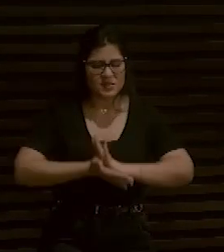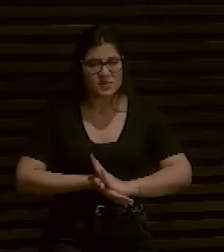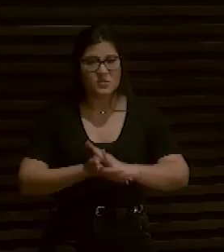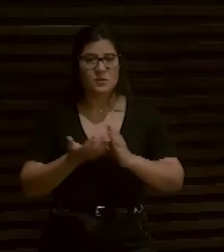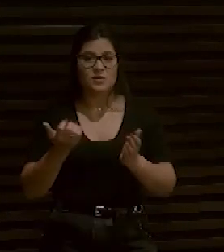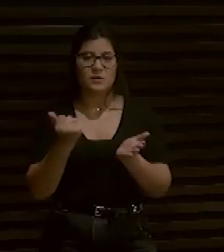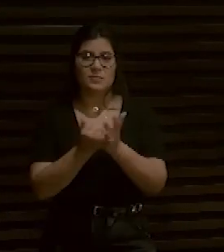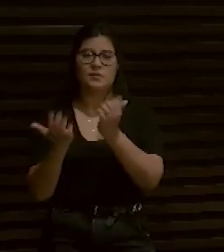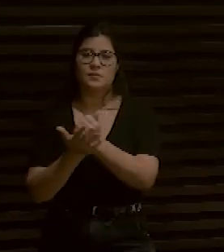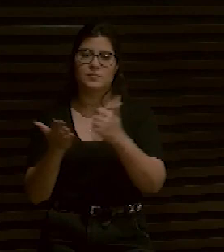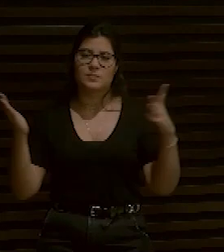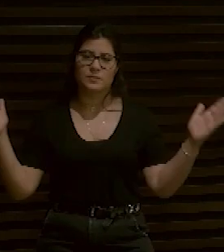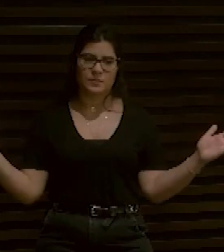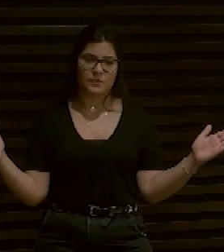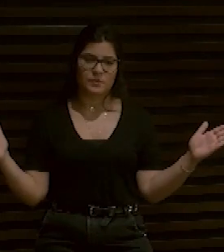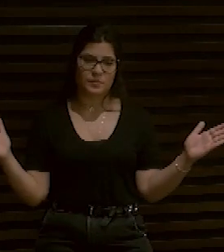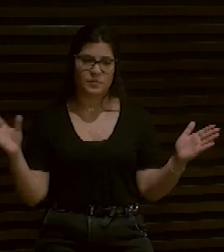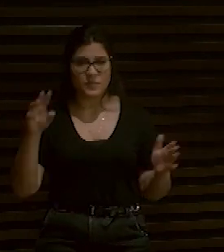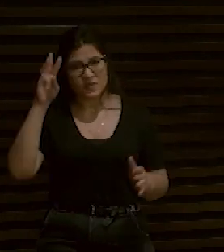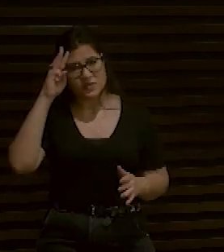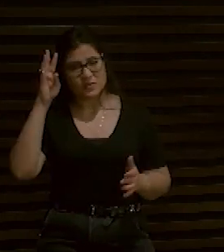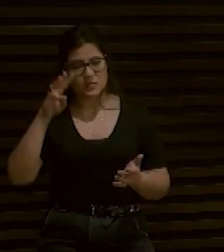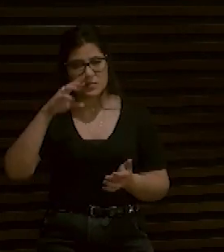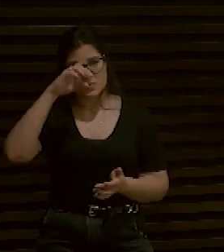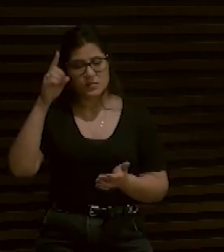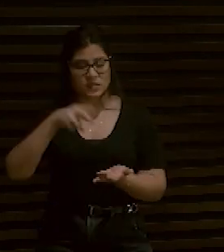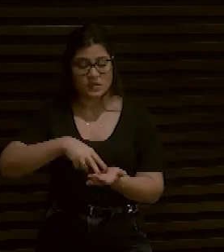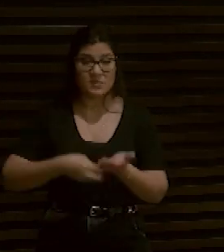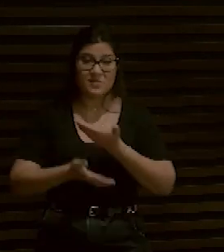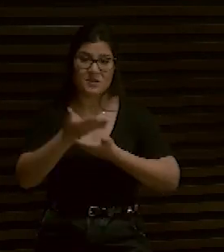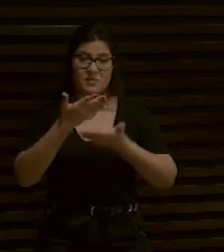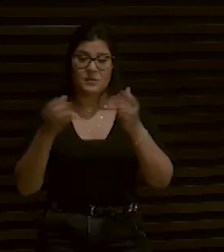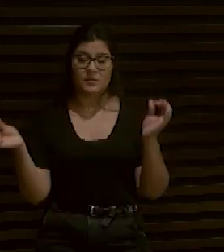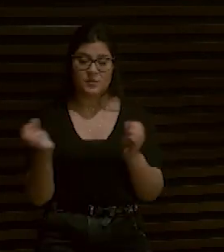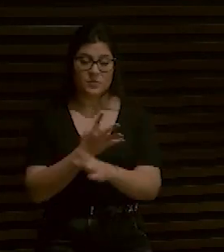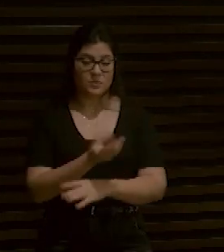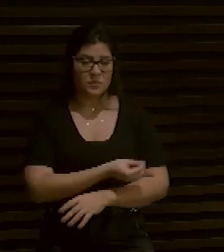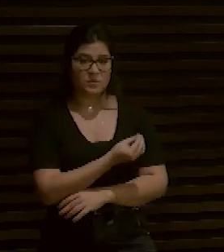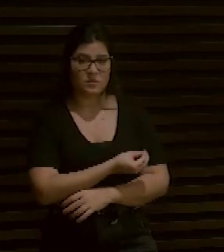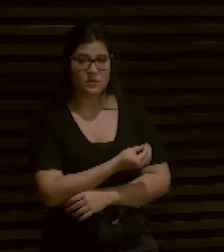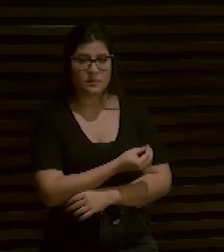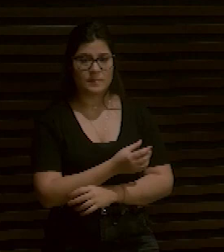crucifica tudo naquela cruz e no terceiro dia ressuscita para uma novidade de vida.